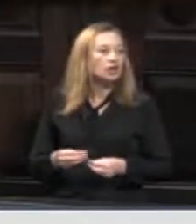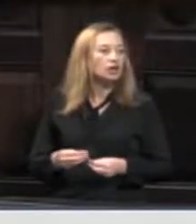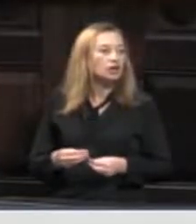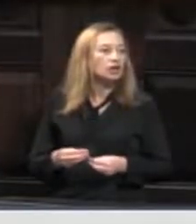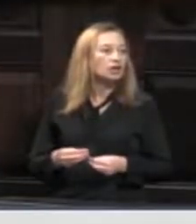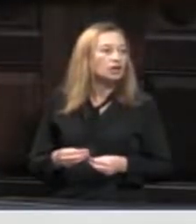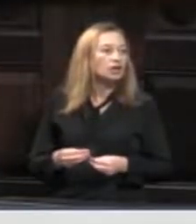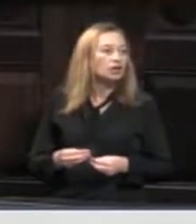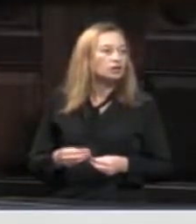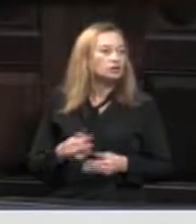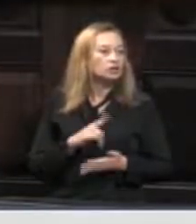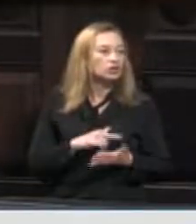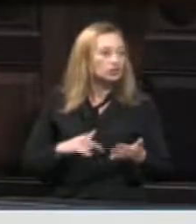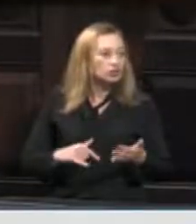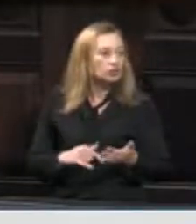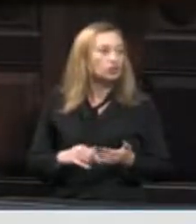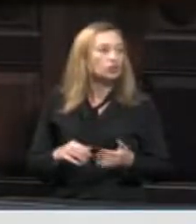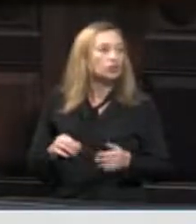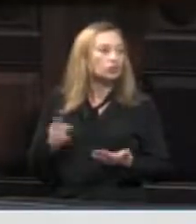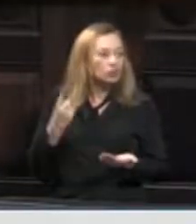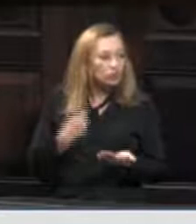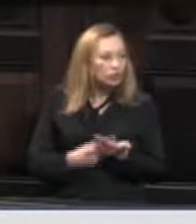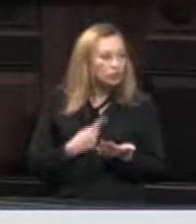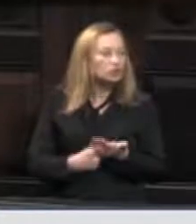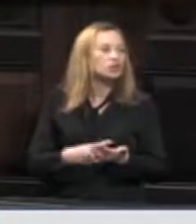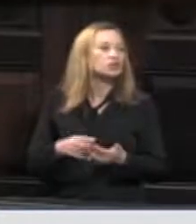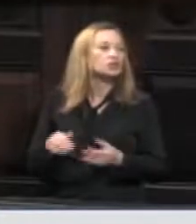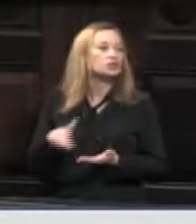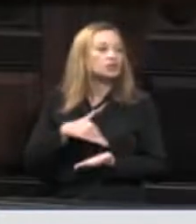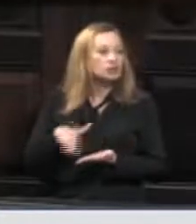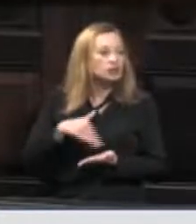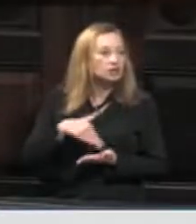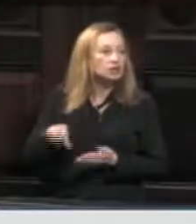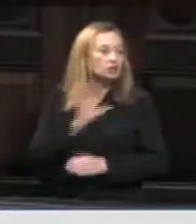com um compromisso da Secretaria de Cultura de também agilizar